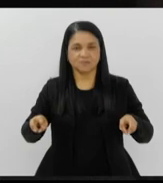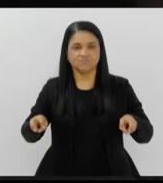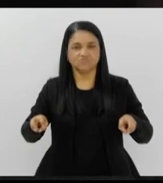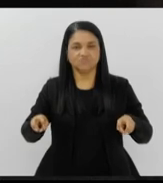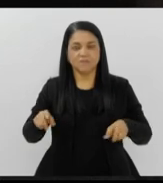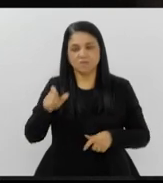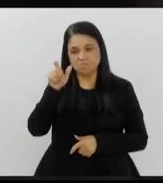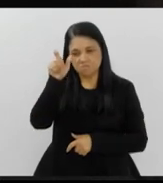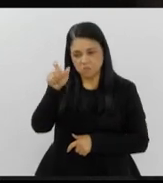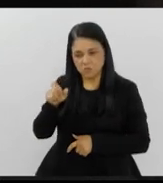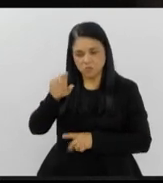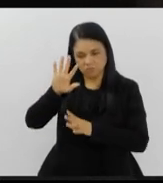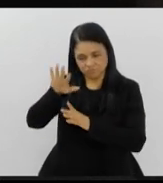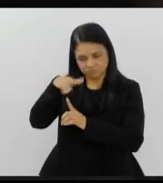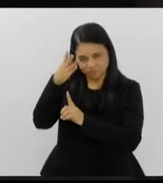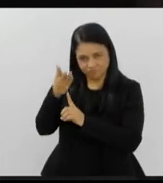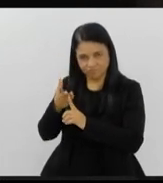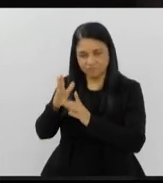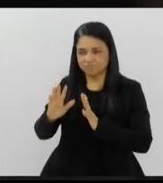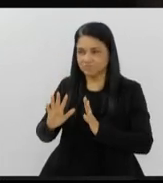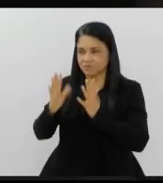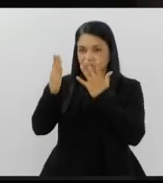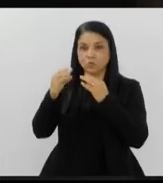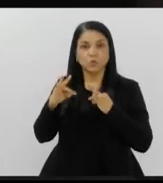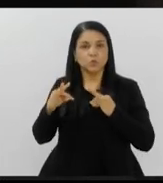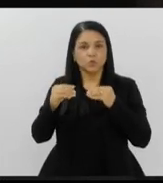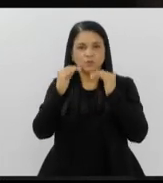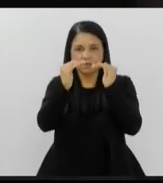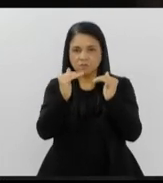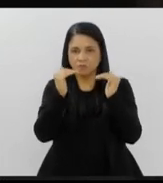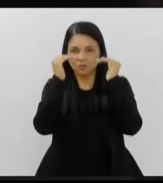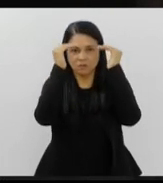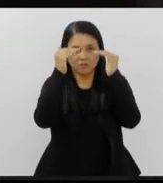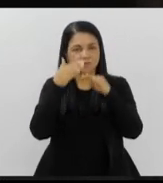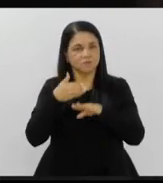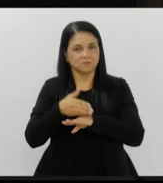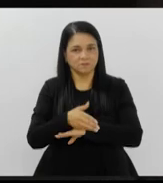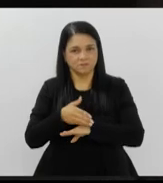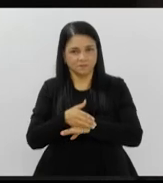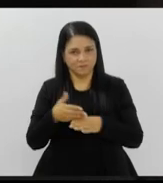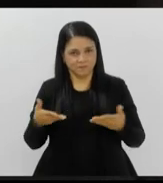quem saúdo todas as autoridades aqui presentes.